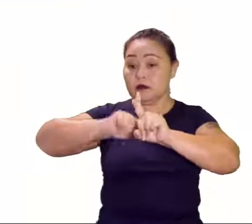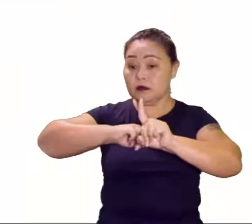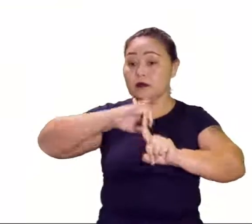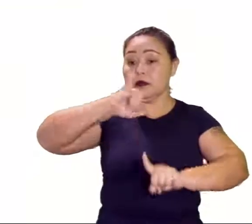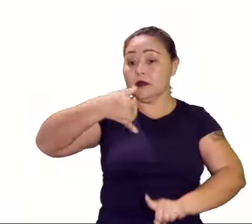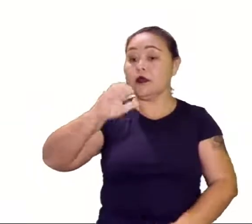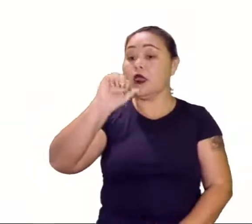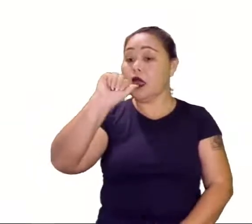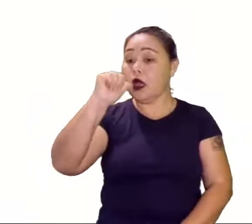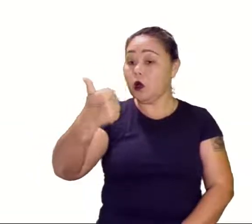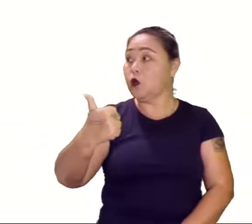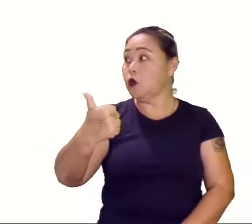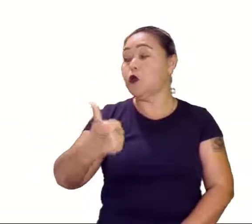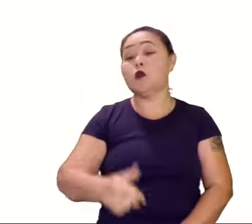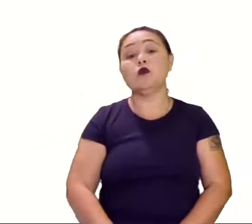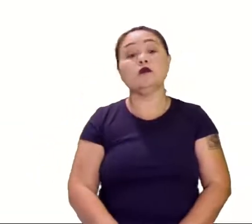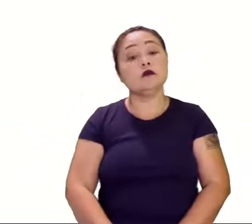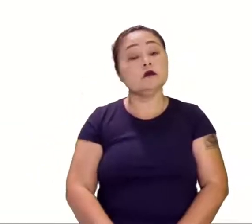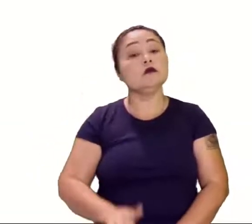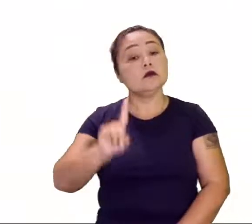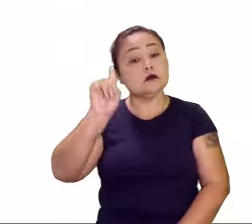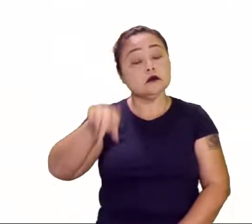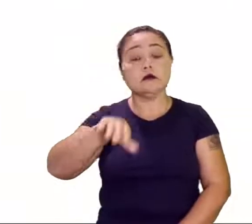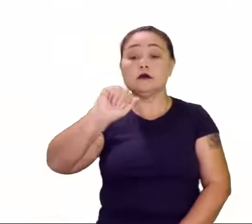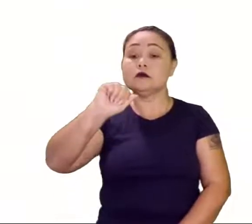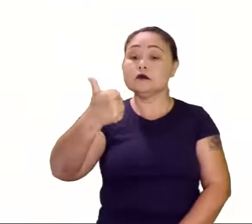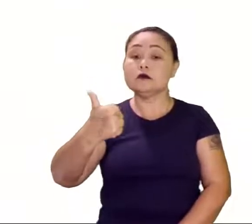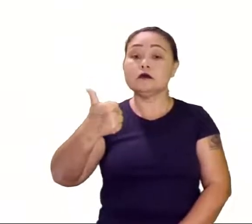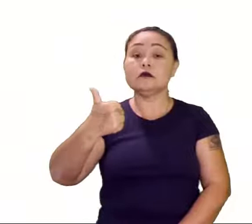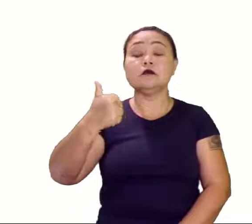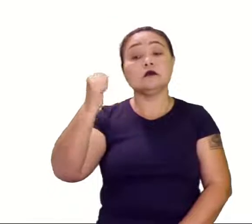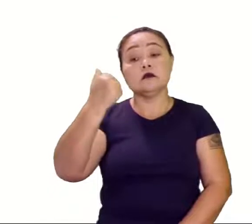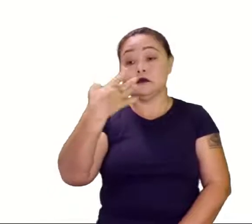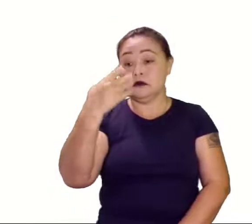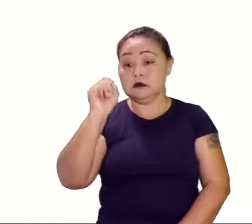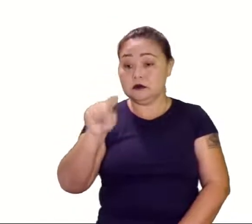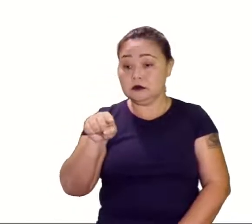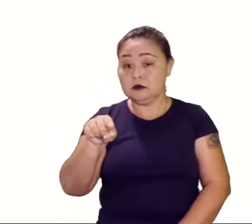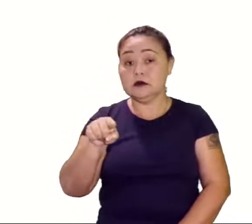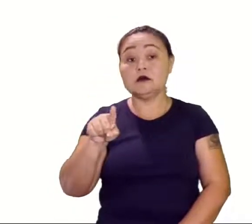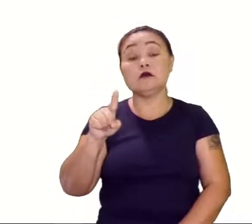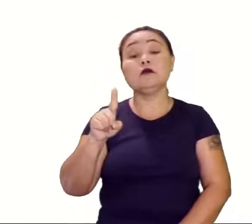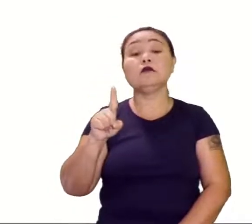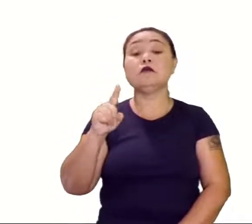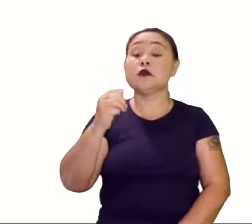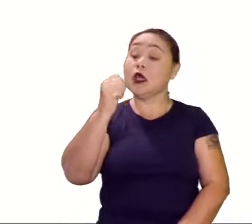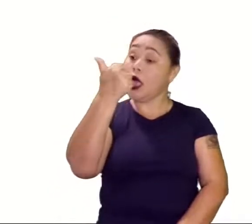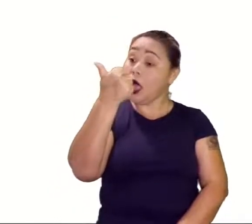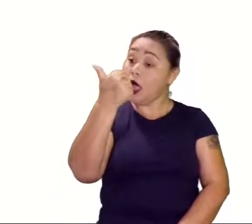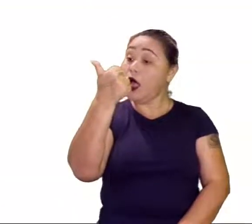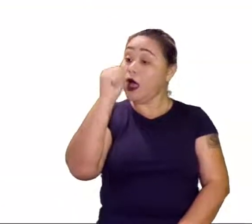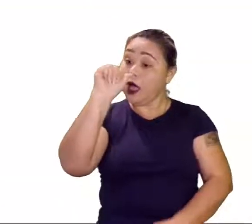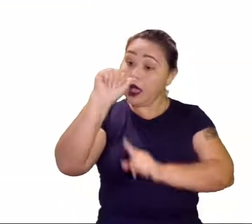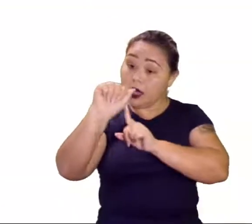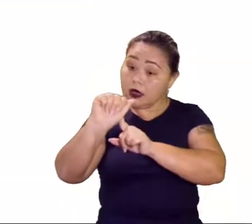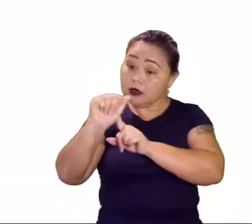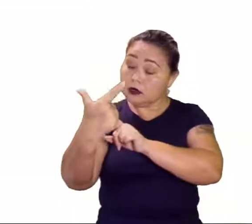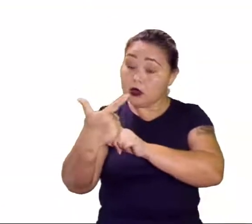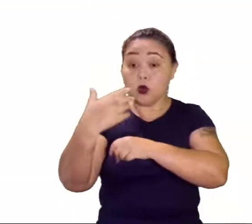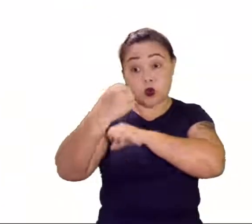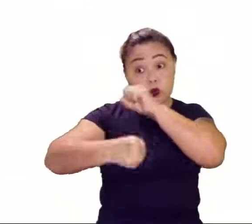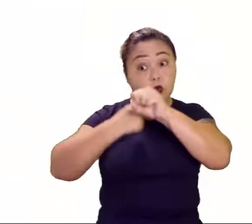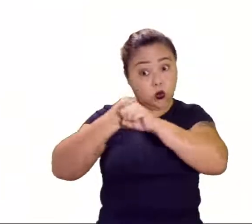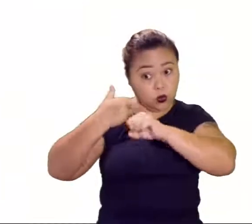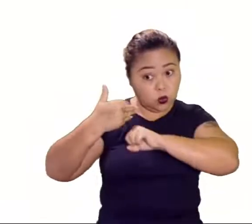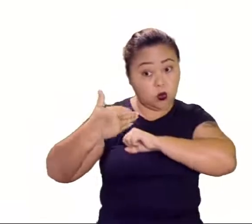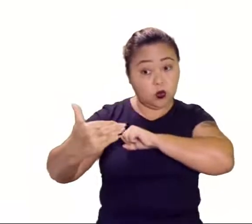é? O nosso mês de janeiro é o nosso A1, ou seja, 14 mil. O nosso A12, porque está falando dos meses do Mês ano, do